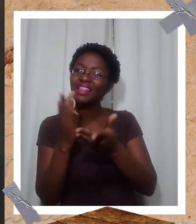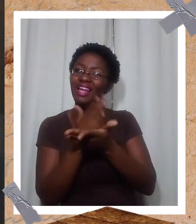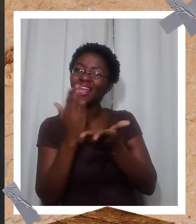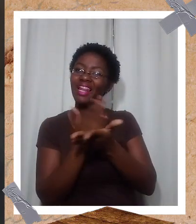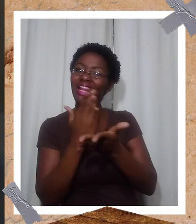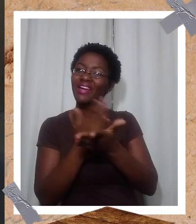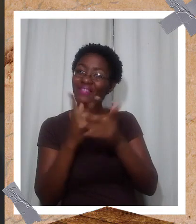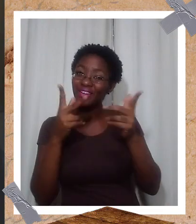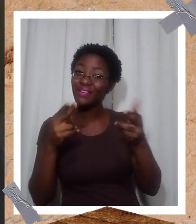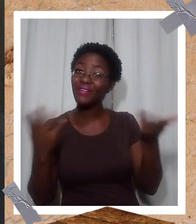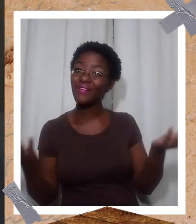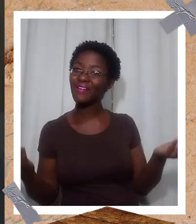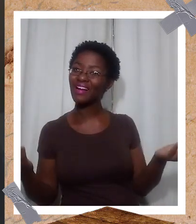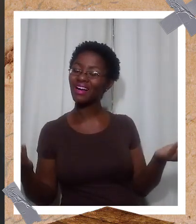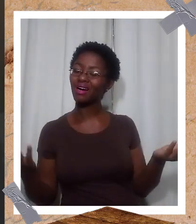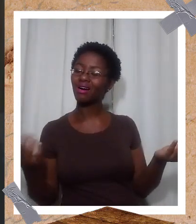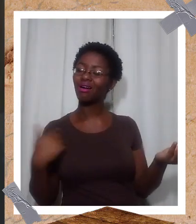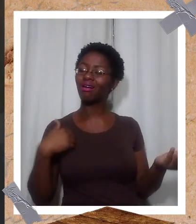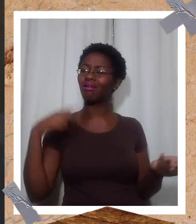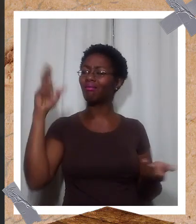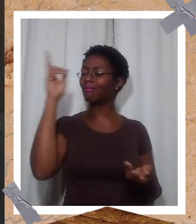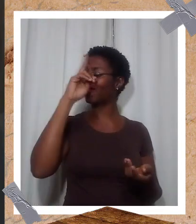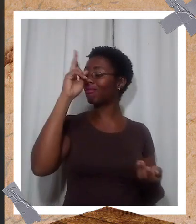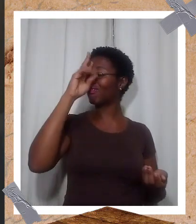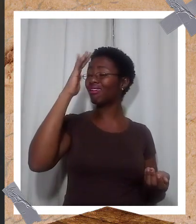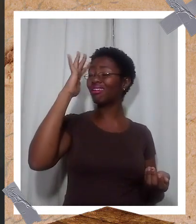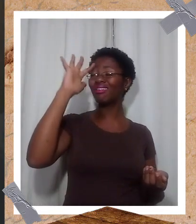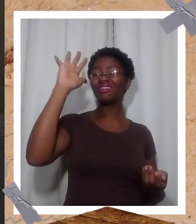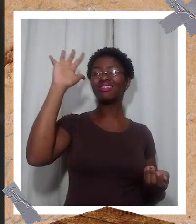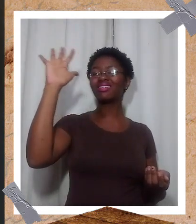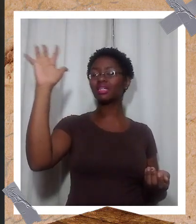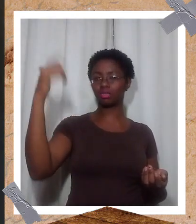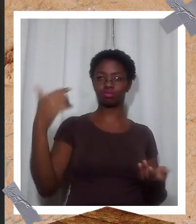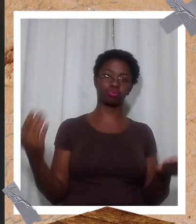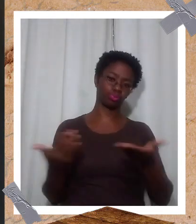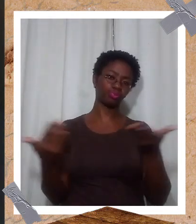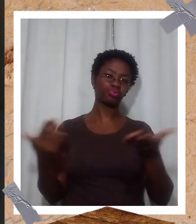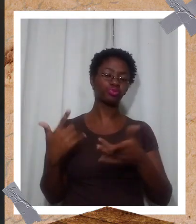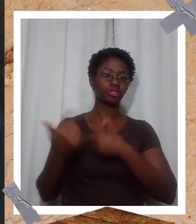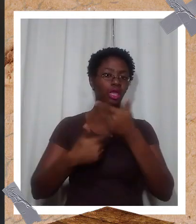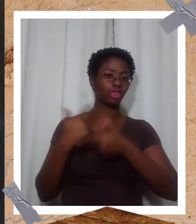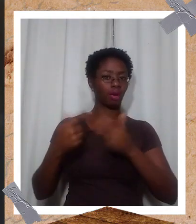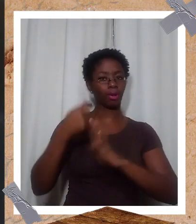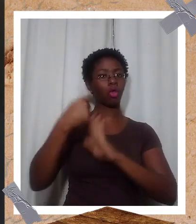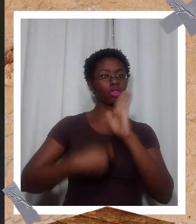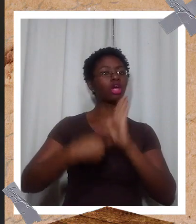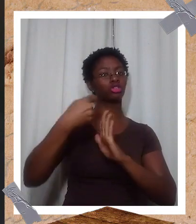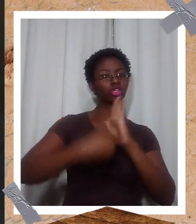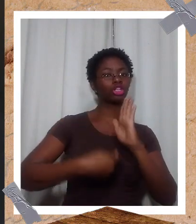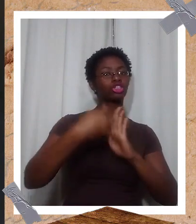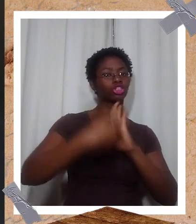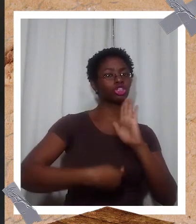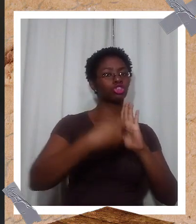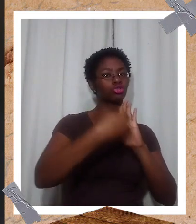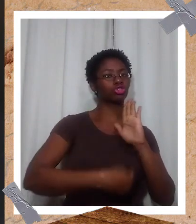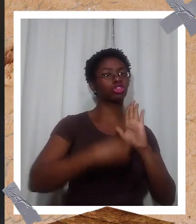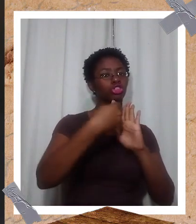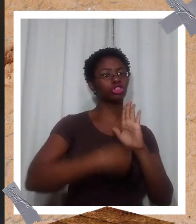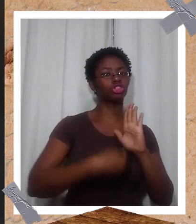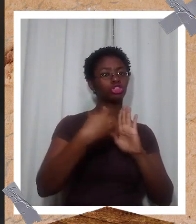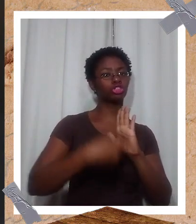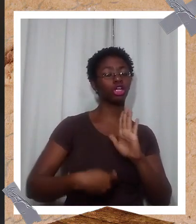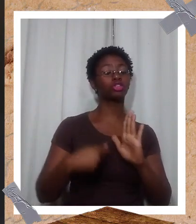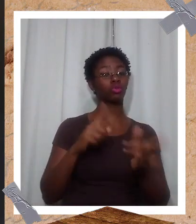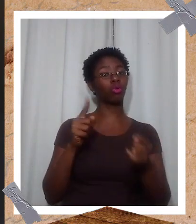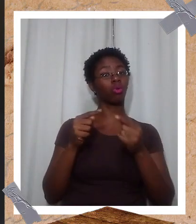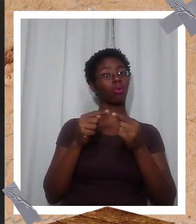revira muito assim minha cabeça, né? E atualmente eu trabalho muito com textos no qual eu trabalho a memória